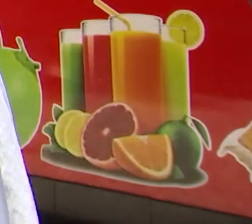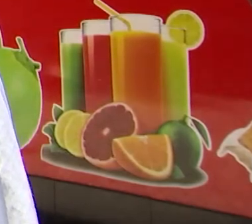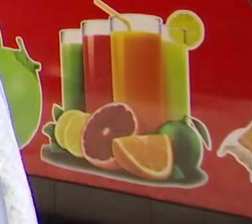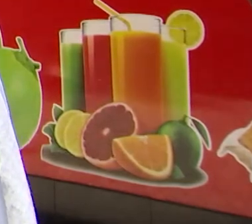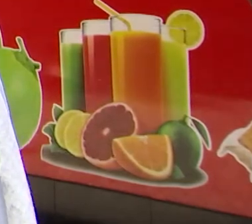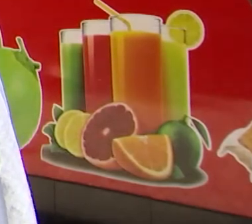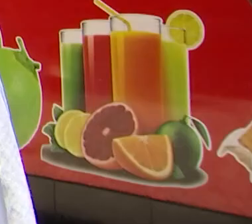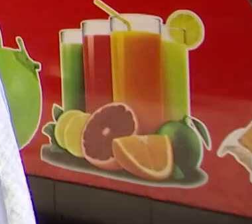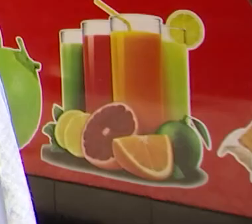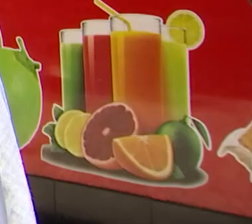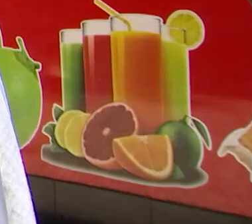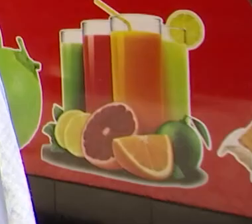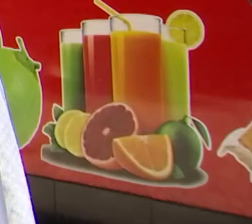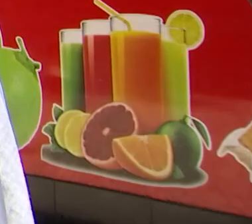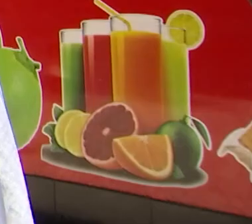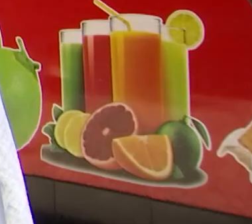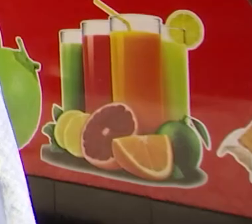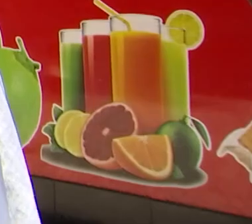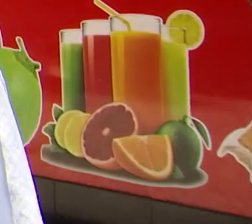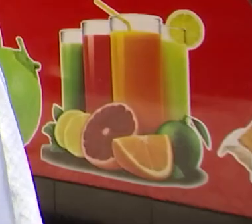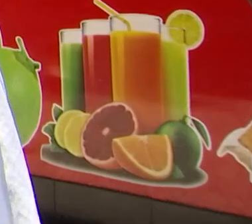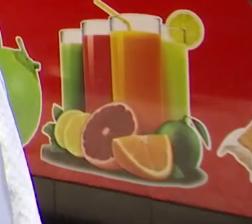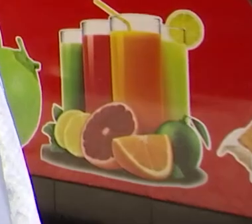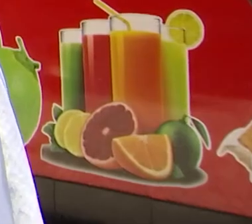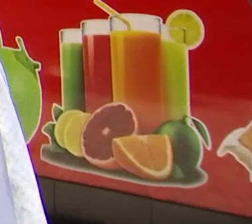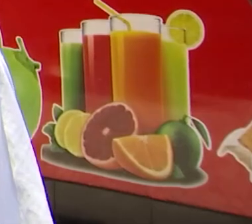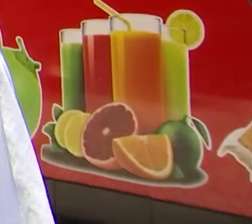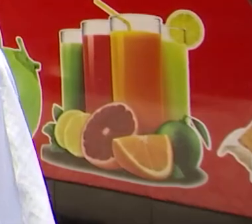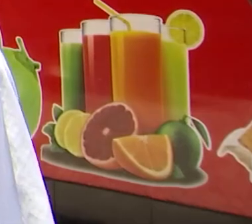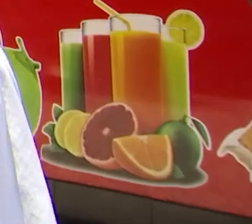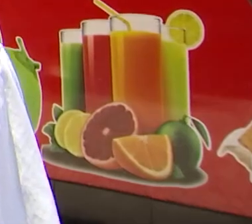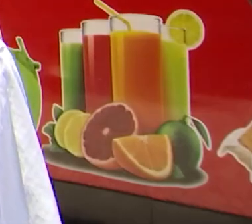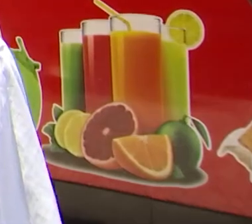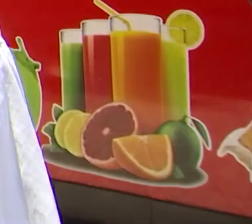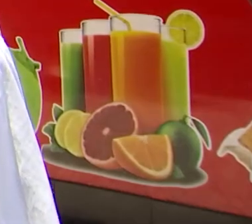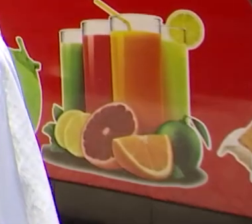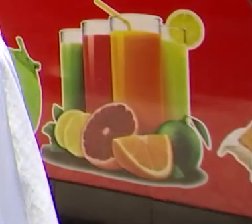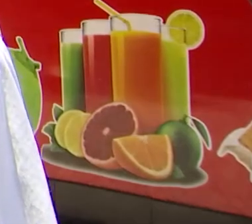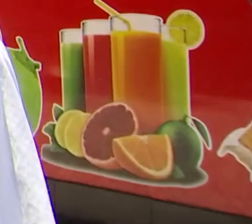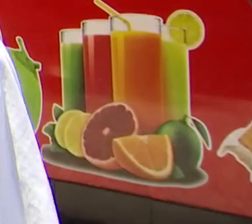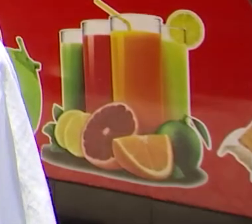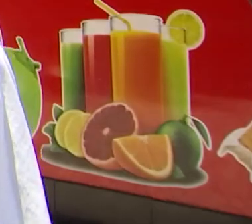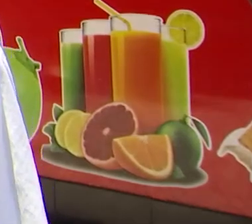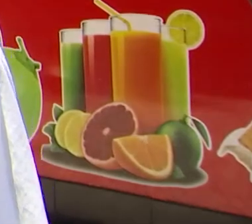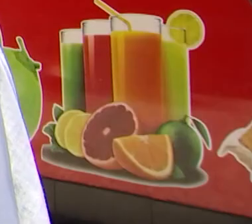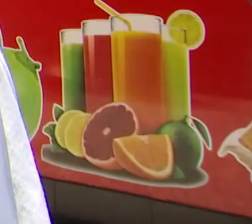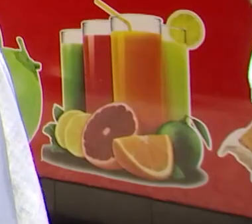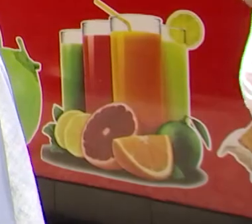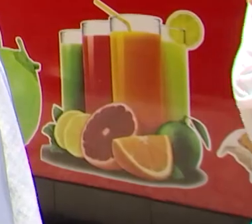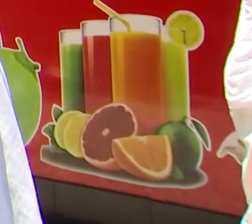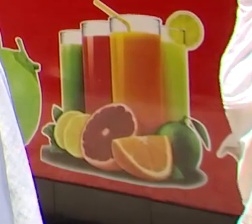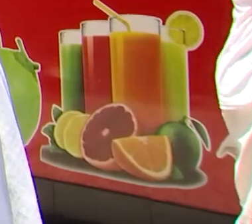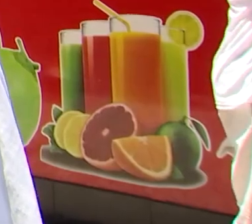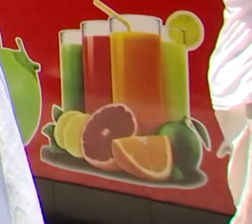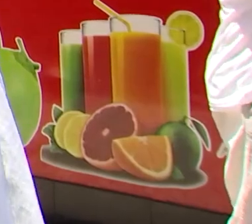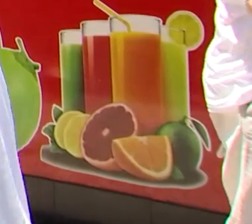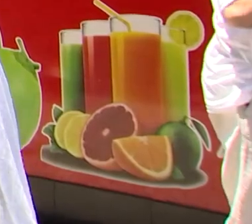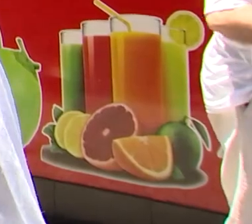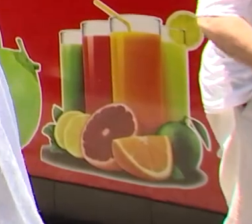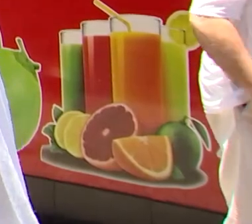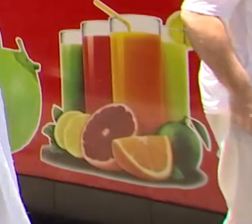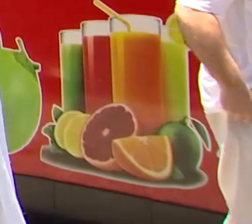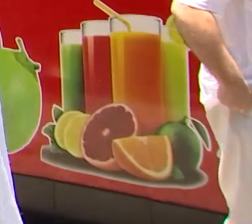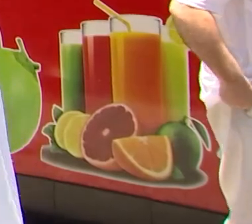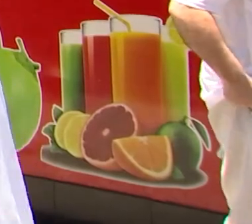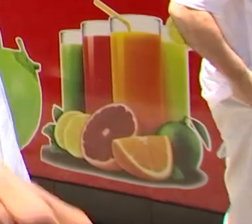antigas? Muito, de fato. Eu tenho buscado nas civilizações antigas um futuro, uma ideia de futuro, porque eles viviam uma outra